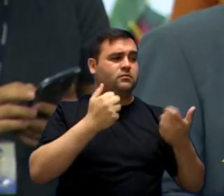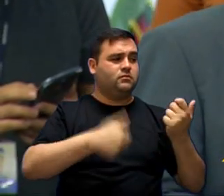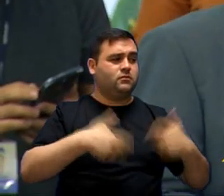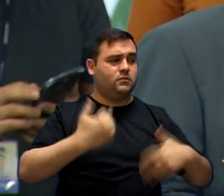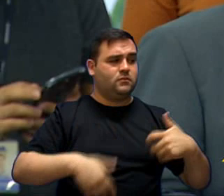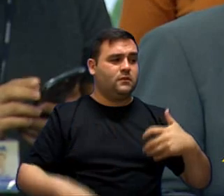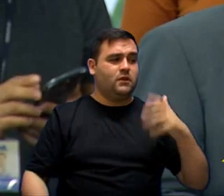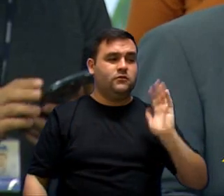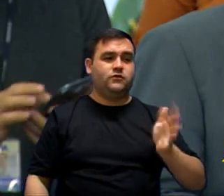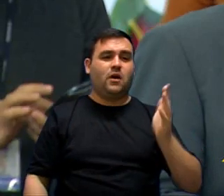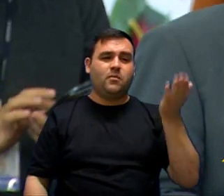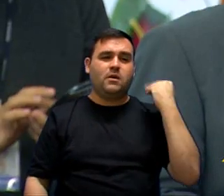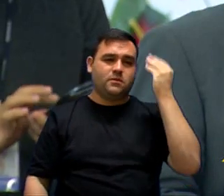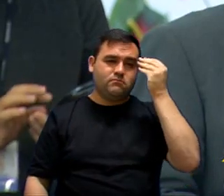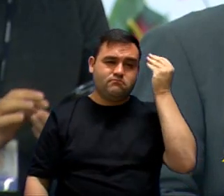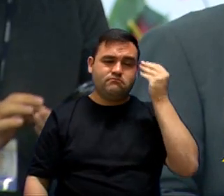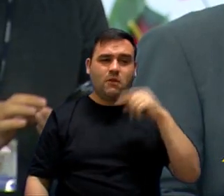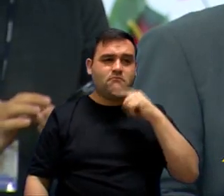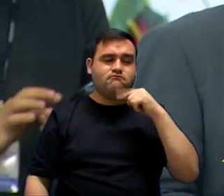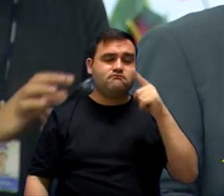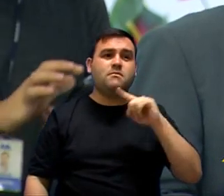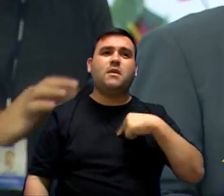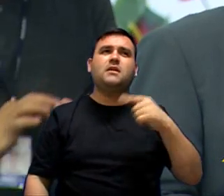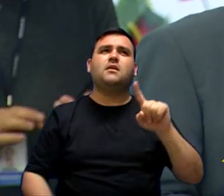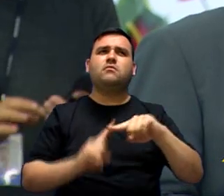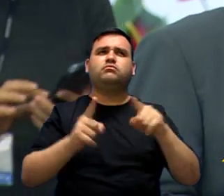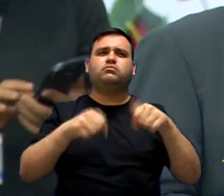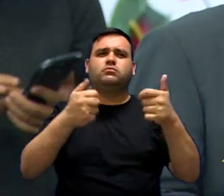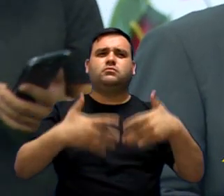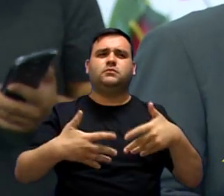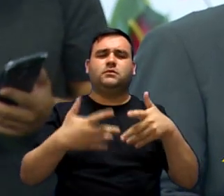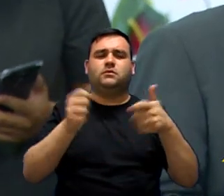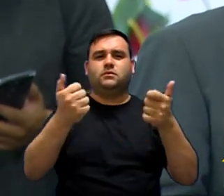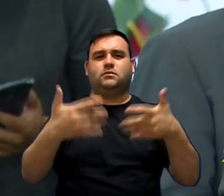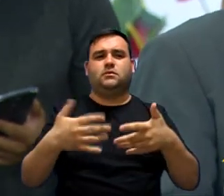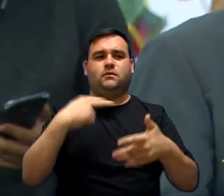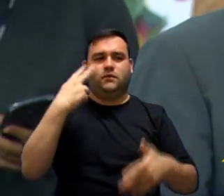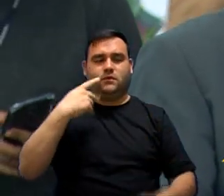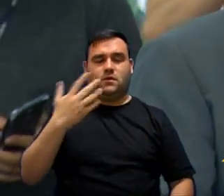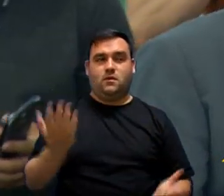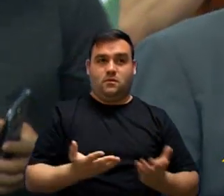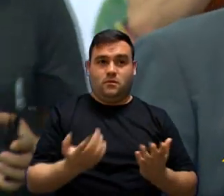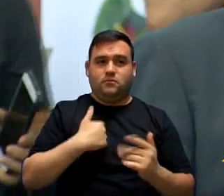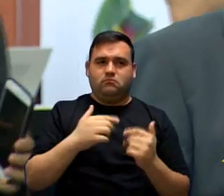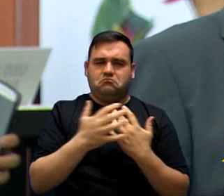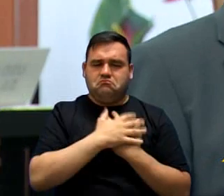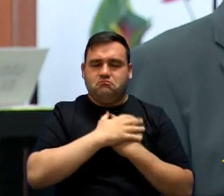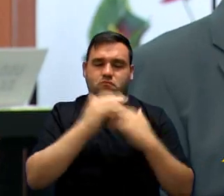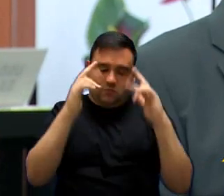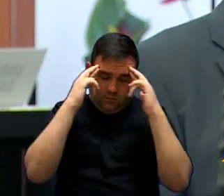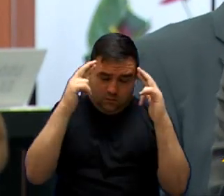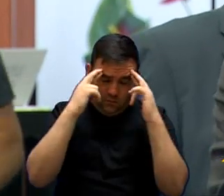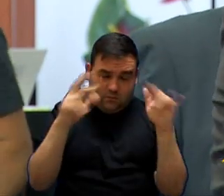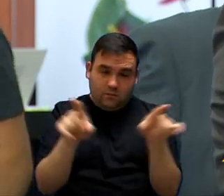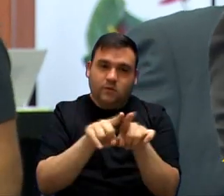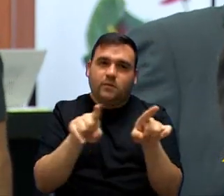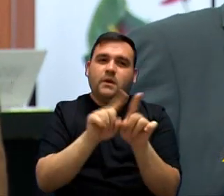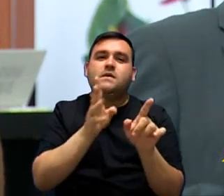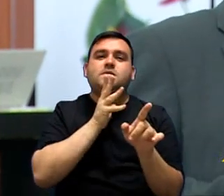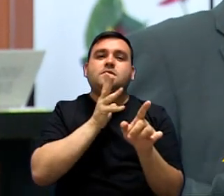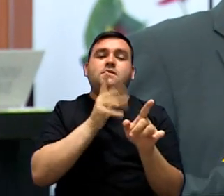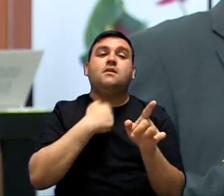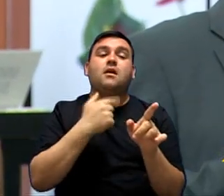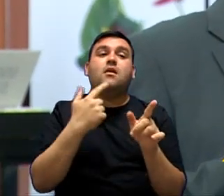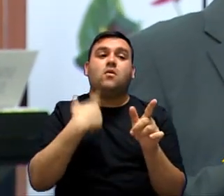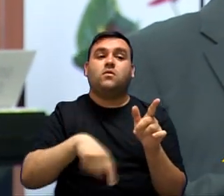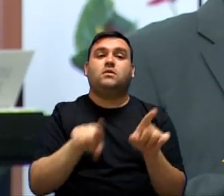realmente não, já teve essa experiência e não deu muito certo. Mas eu só vou fazer a justificativa para o vereador aqui, no qual eu tenho o maior carinho, o maior respeito e conheço. Eu